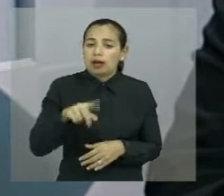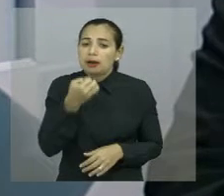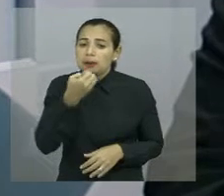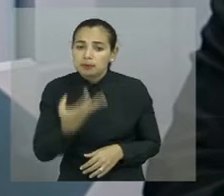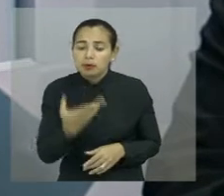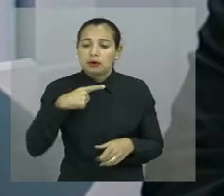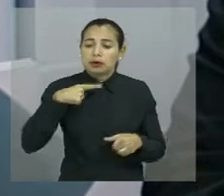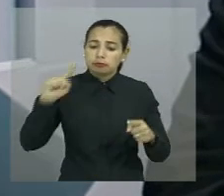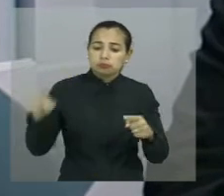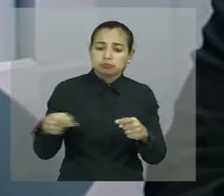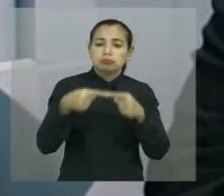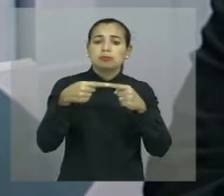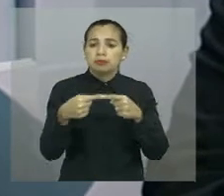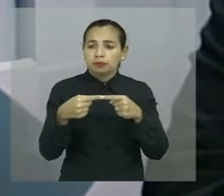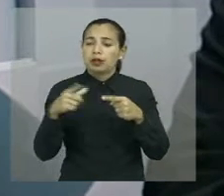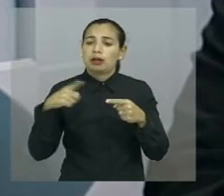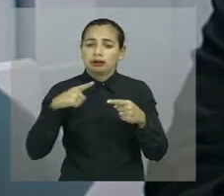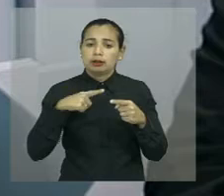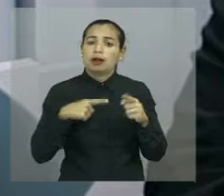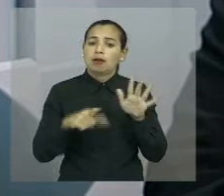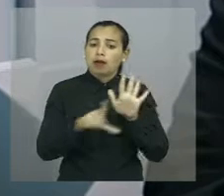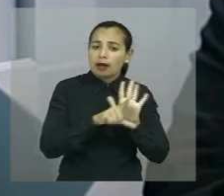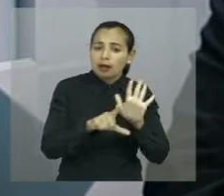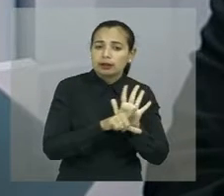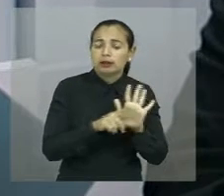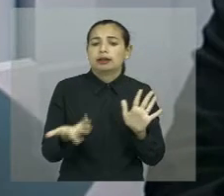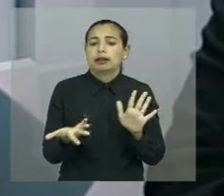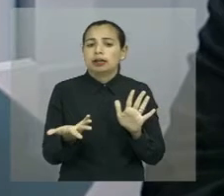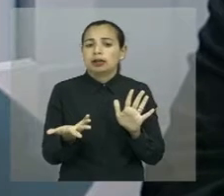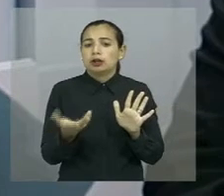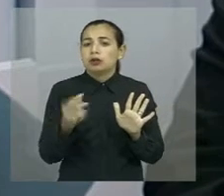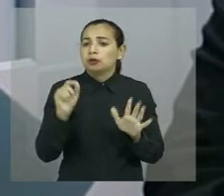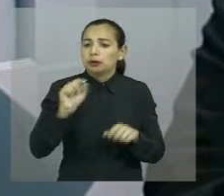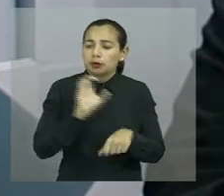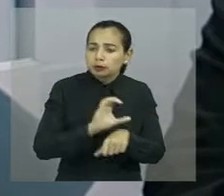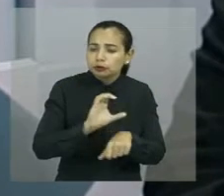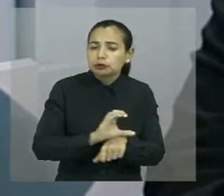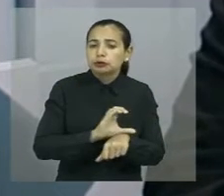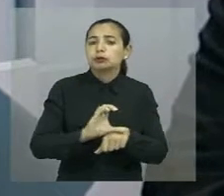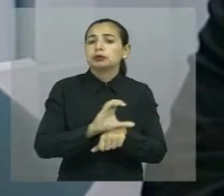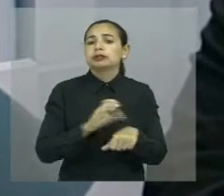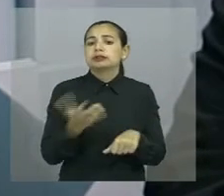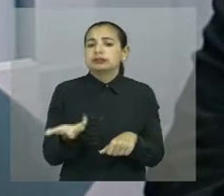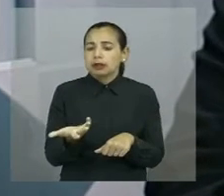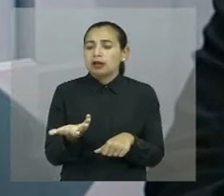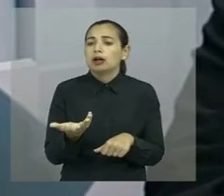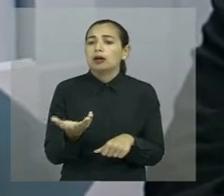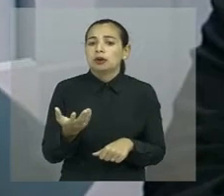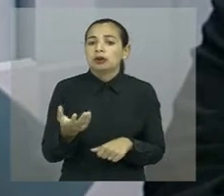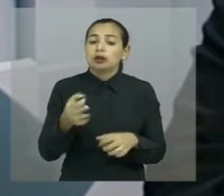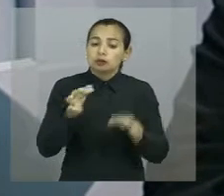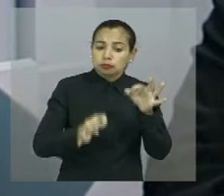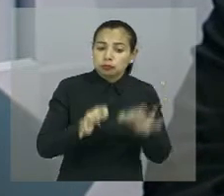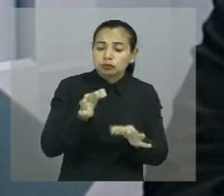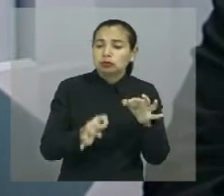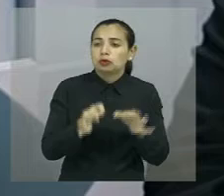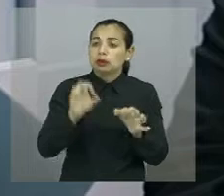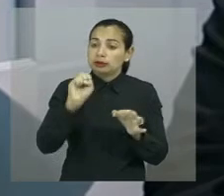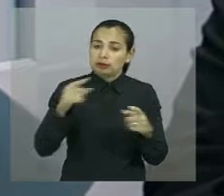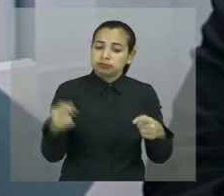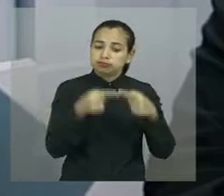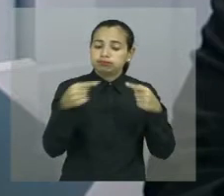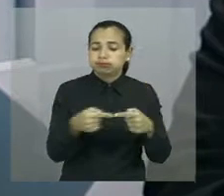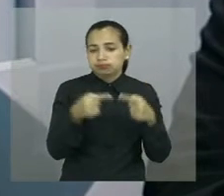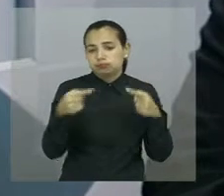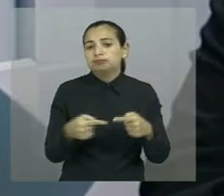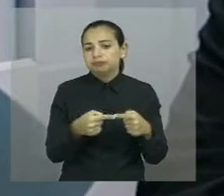mas a forma, se está de acordo com, como eu falei, com a legalidade, com a juridicidade.